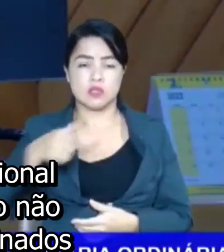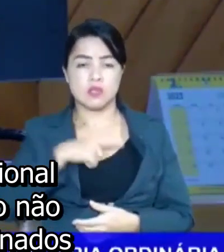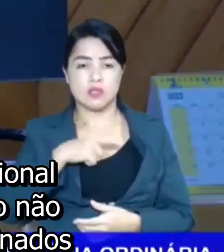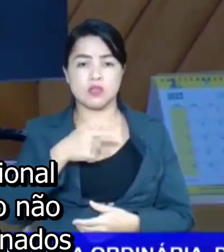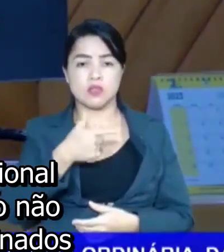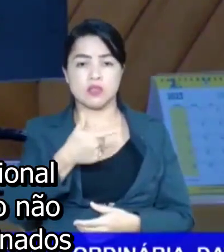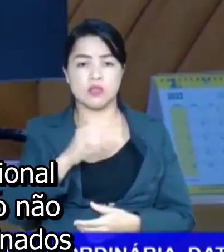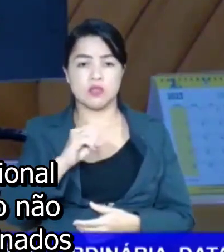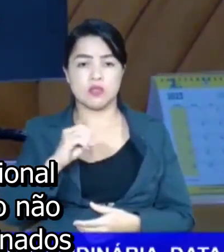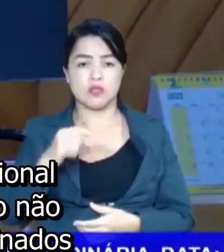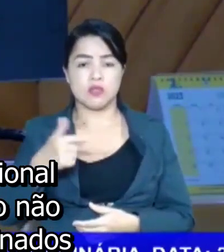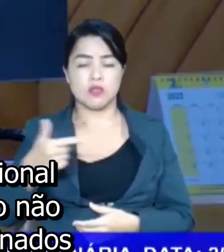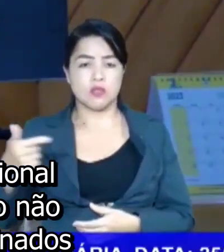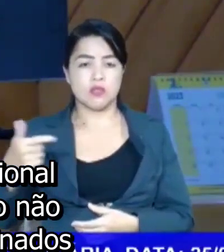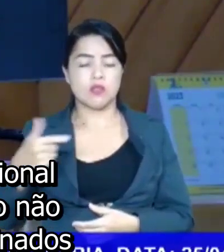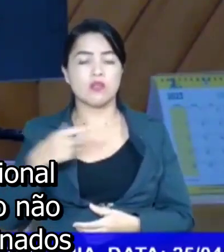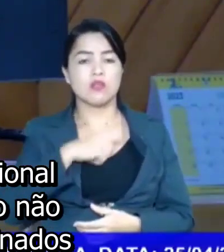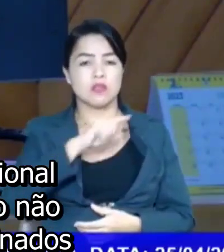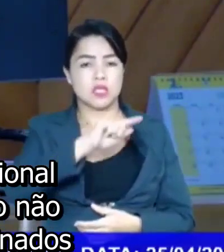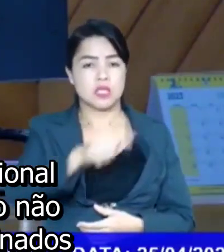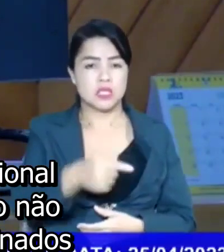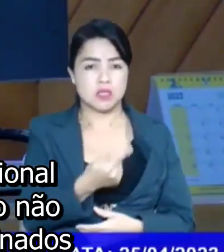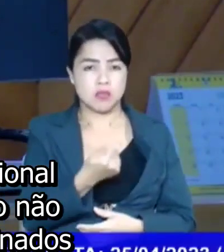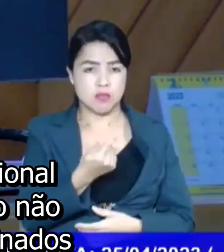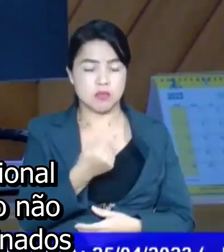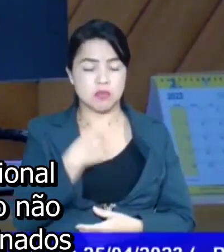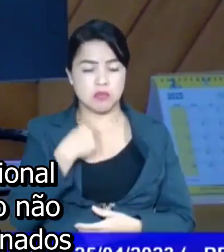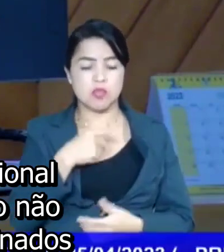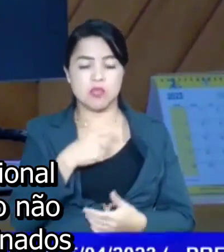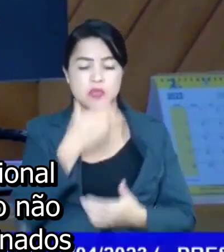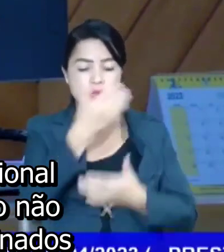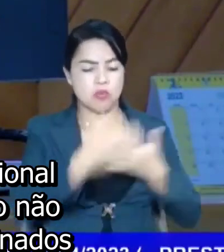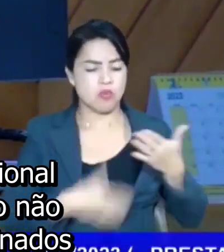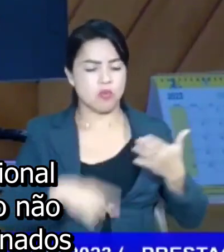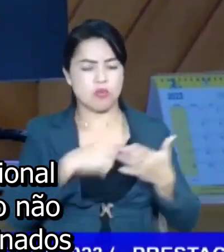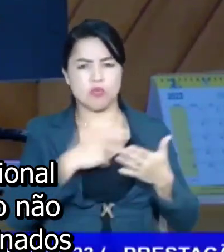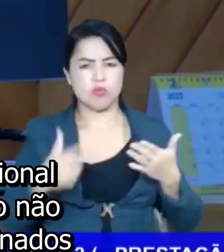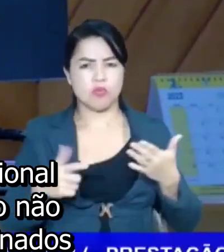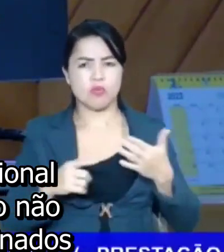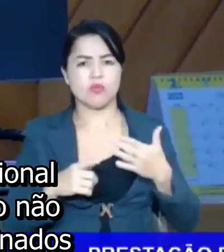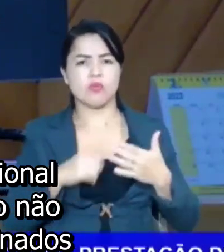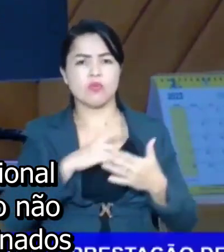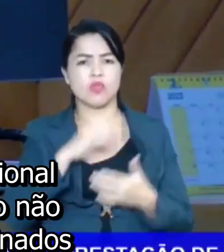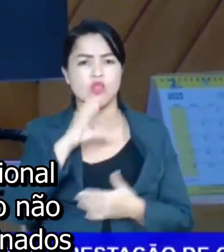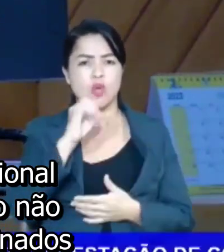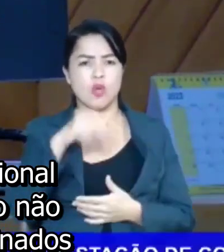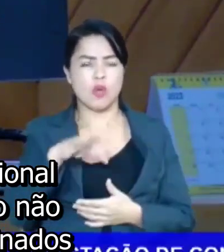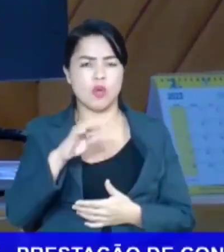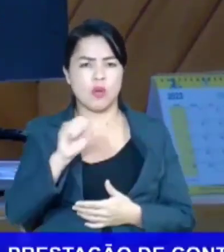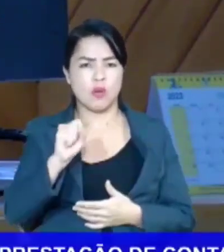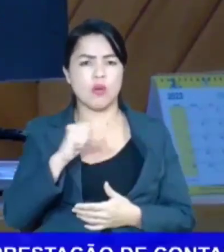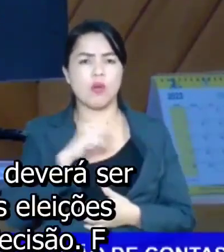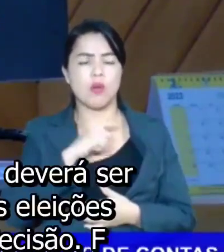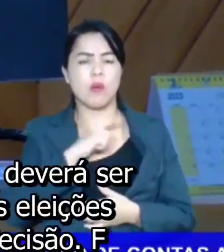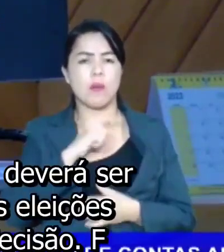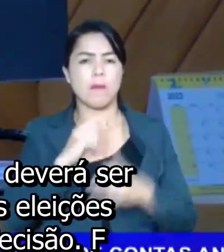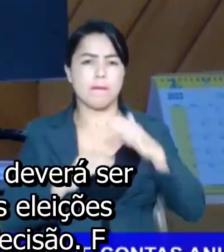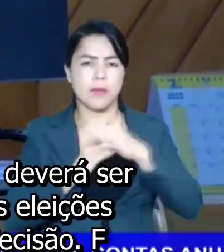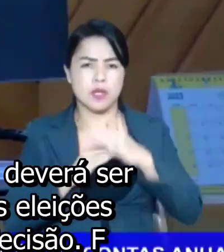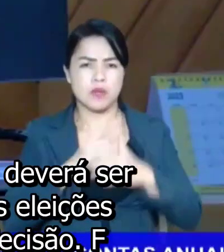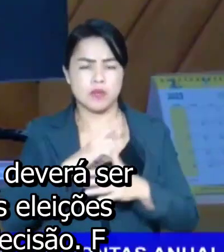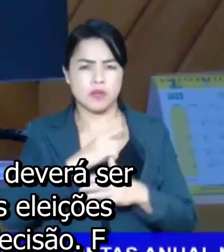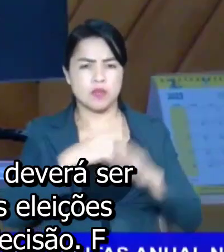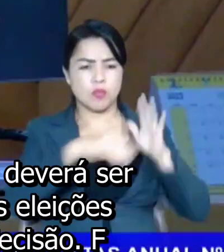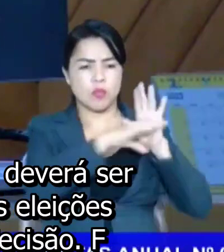de R$ 7.250 relativo ao não preenchimento da cota mínima de recursos destinados a programa